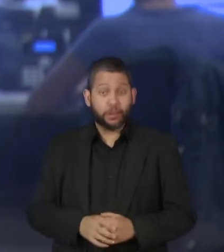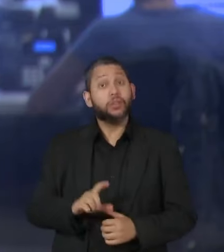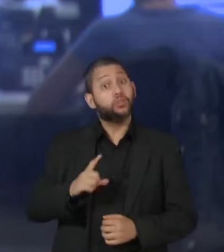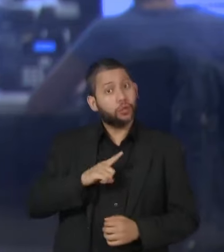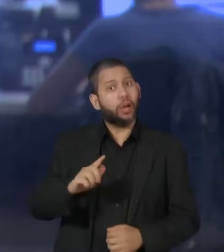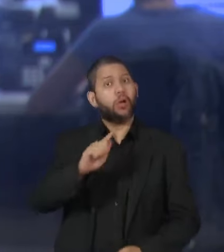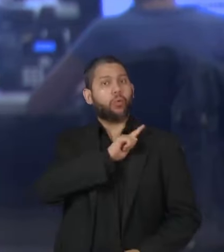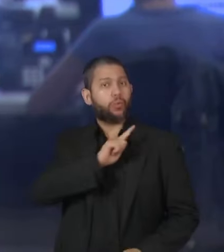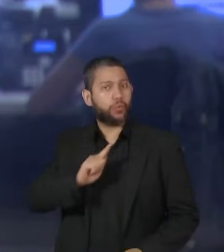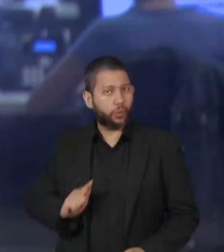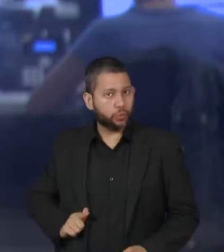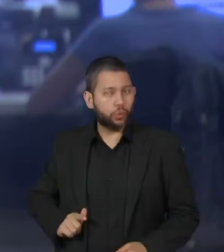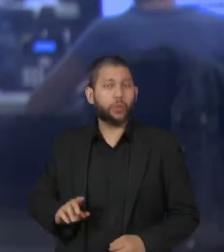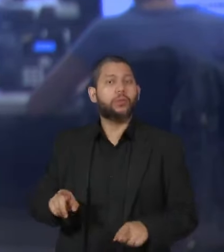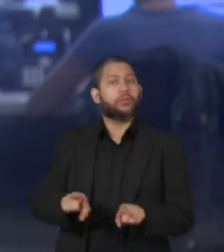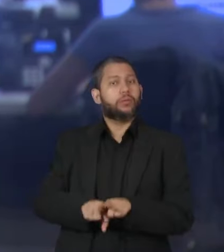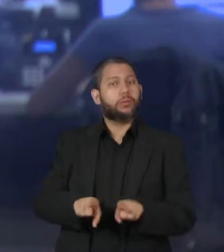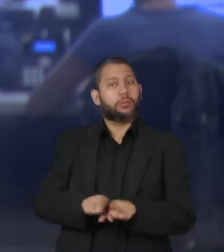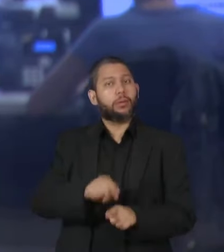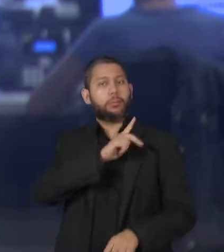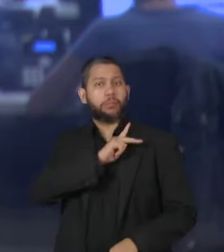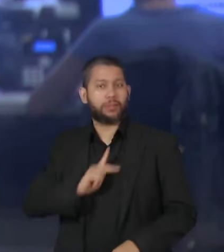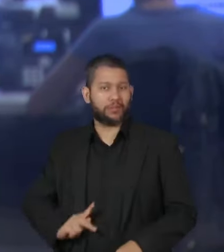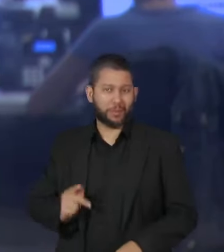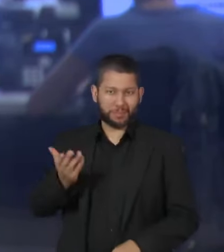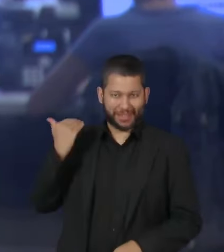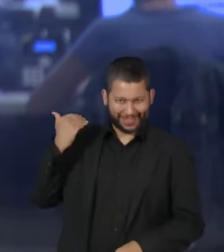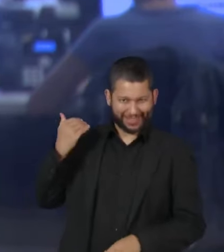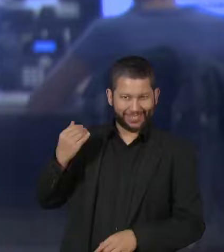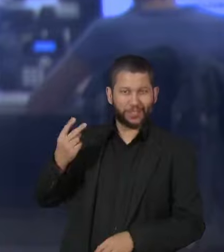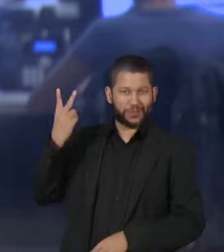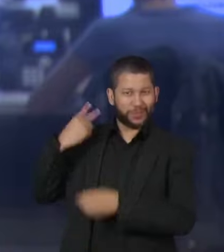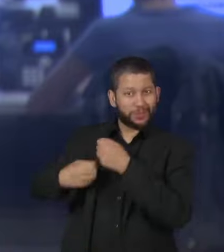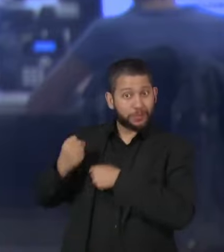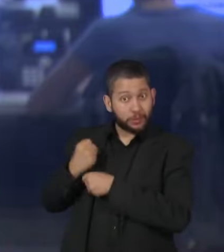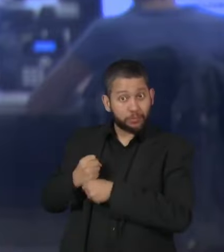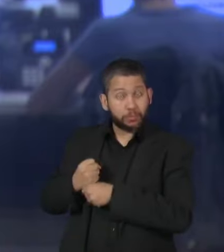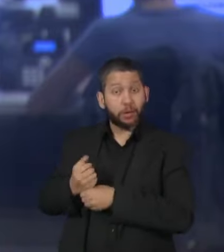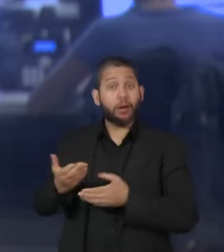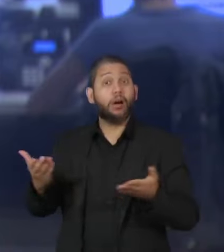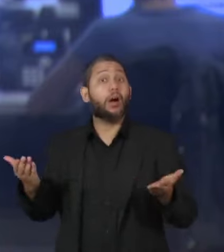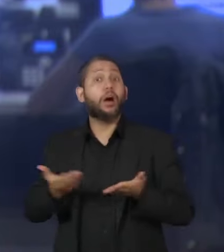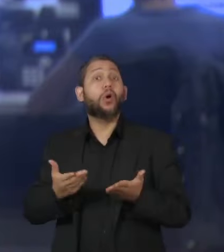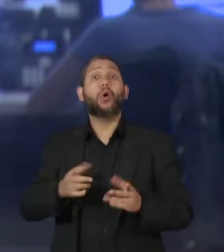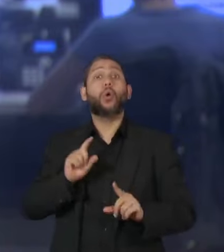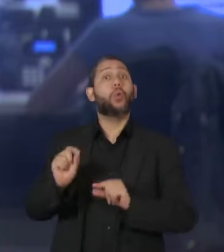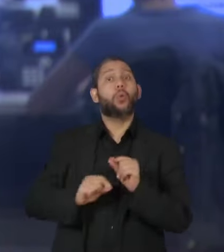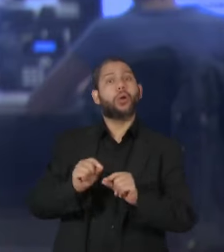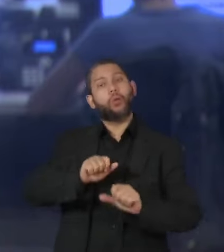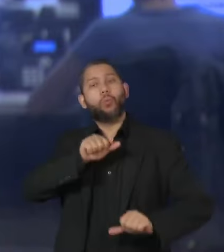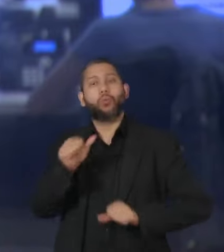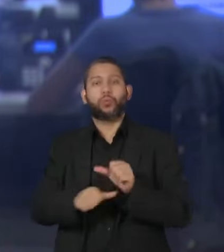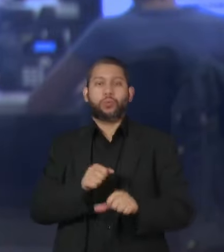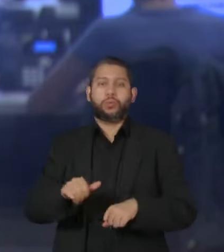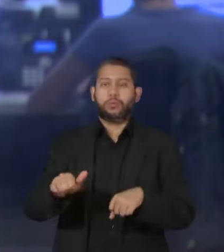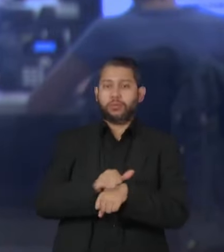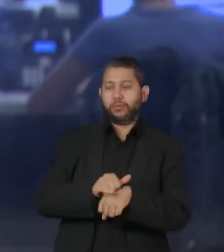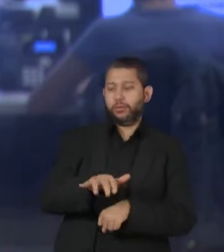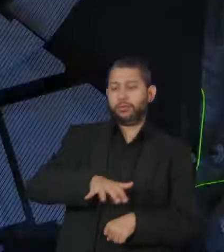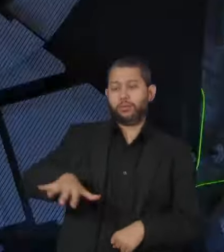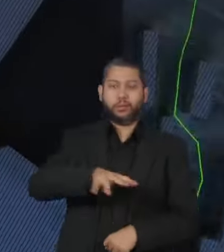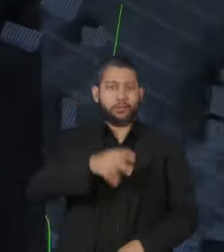governadores e o presidente na última eleição agora pode perder força para a disputa à